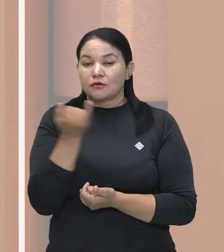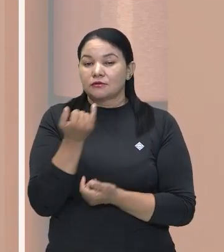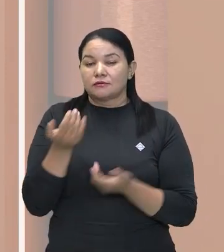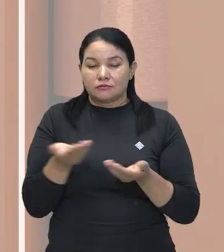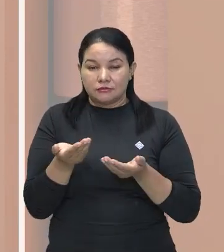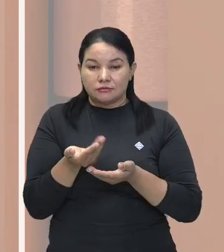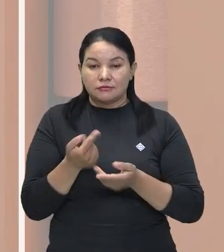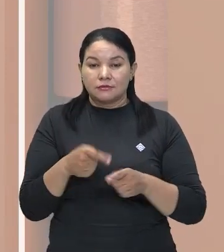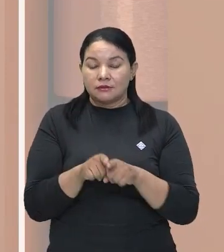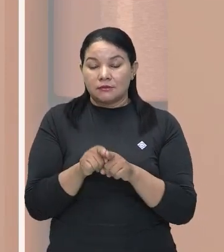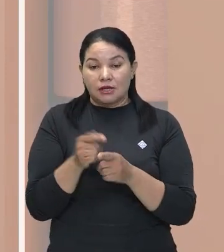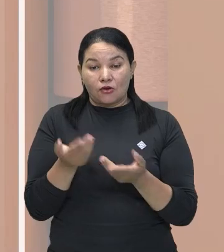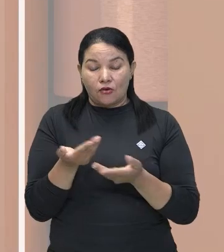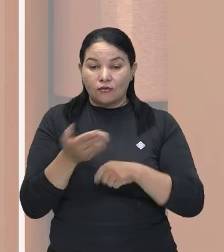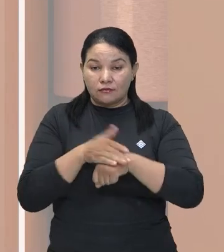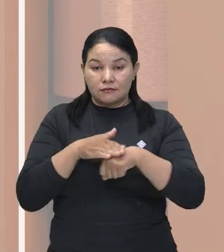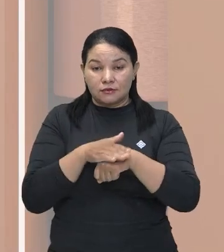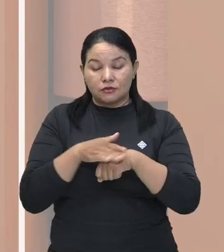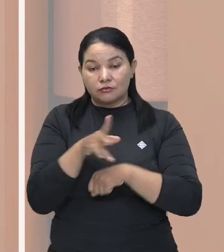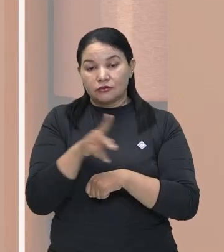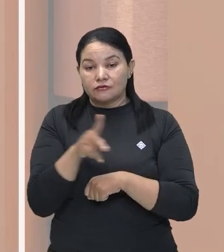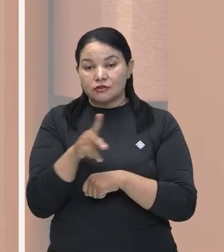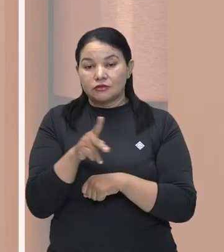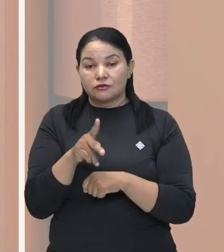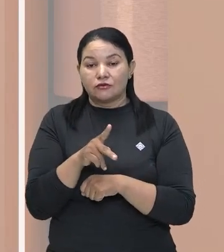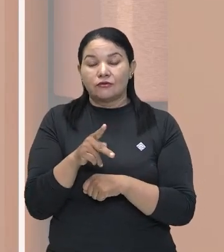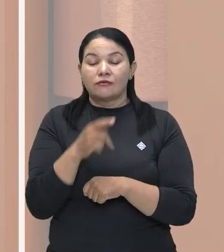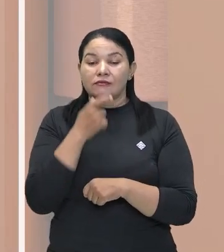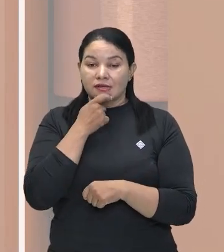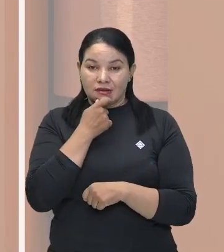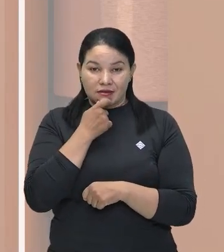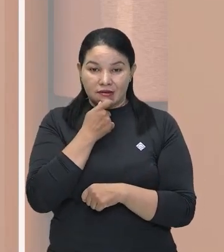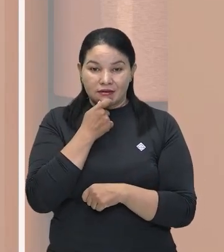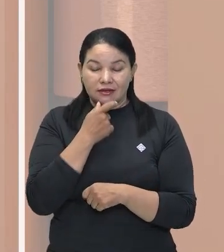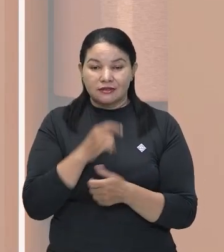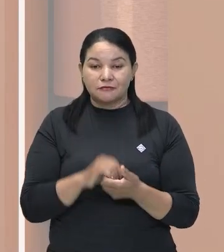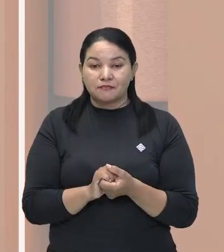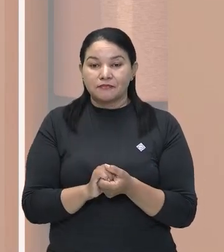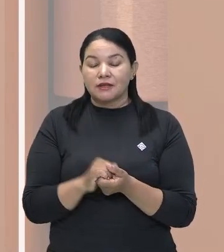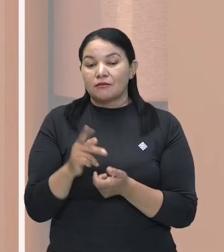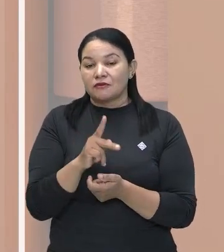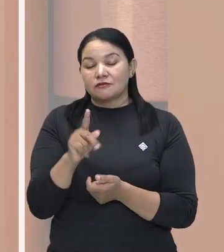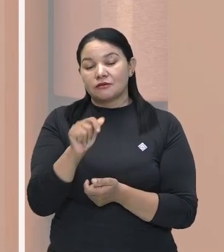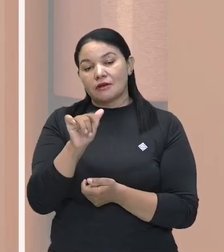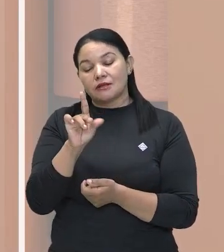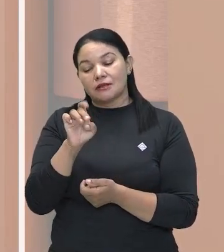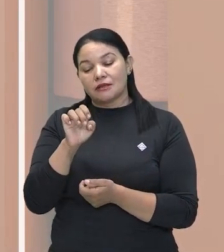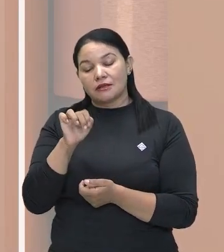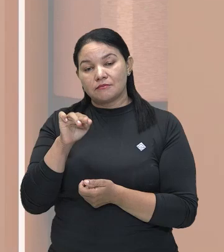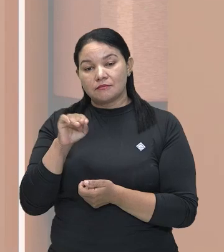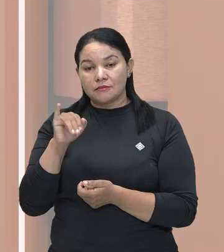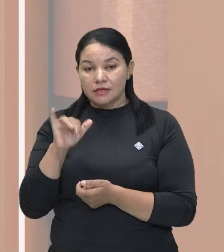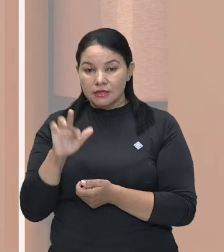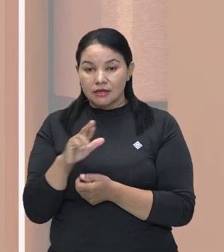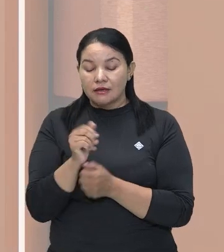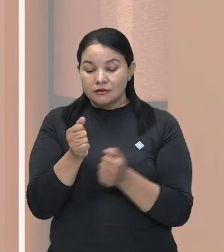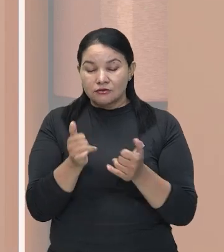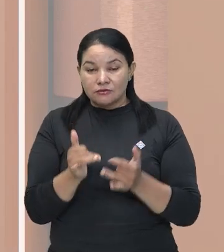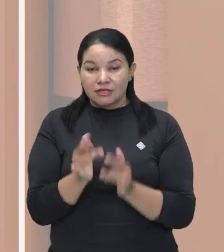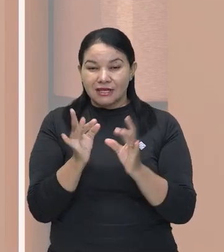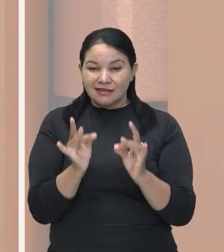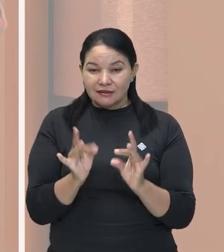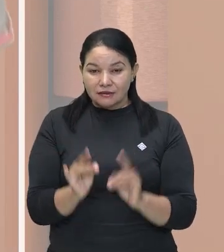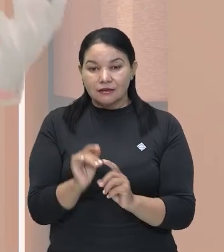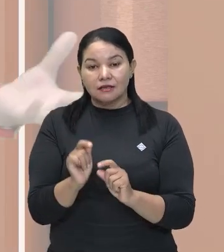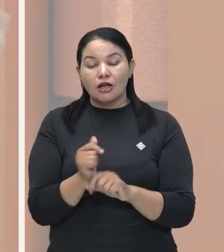hoje, a gente vai conversar aqui com o professor da língua inglesa, o professor Ademir, que vai trazer um pouco para a gente dessa noção